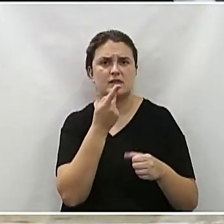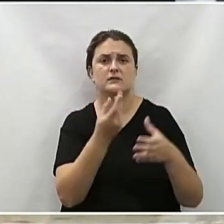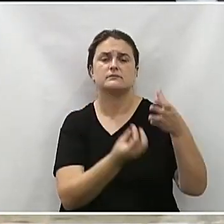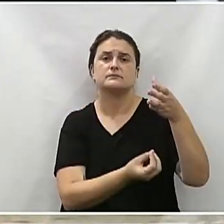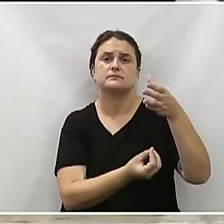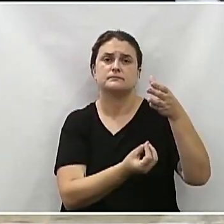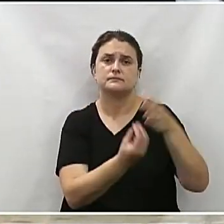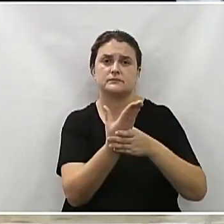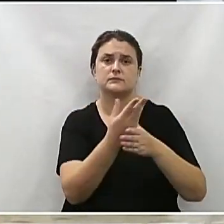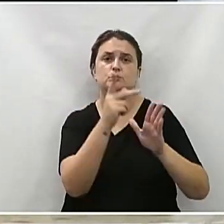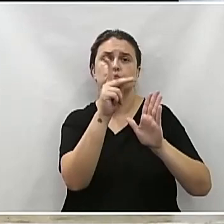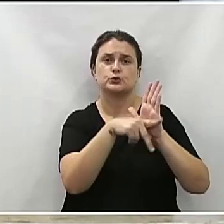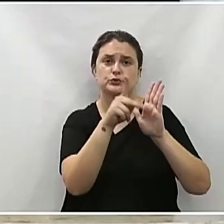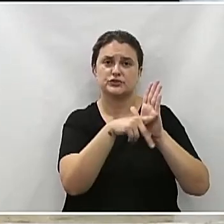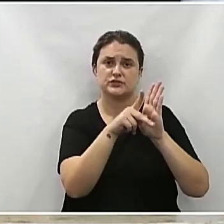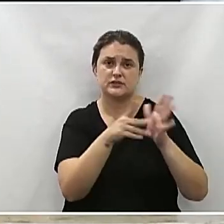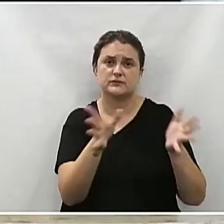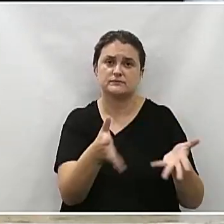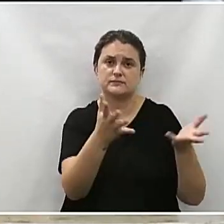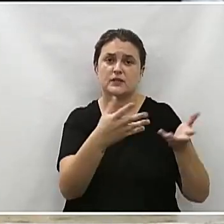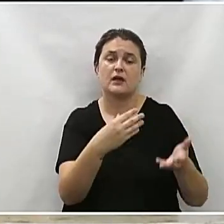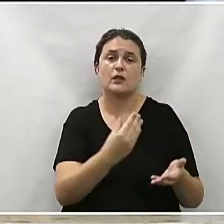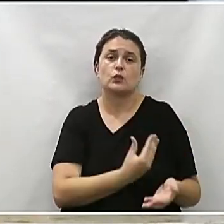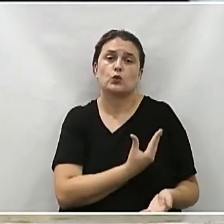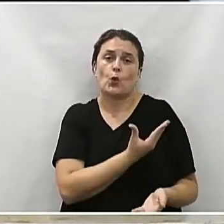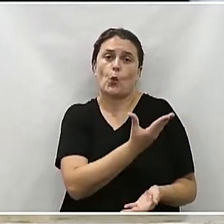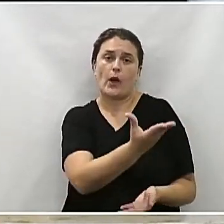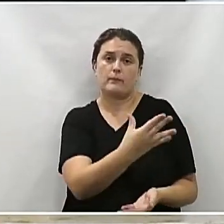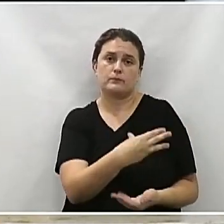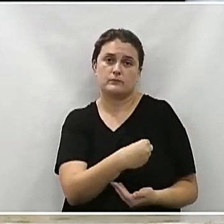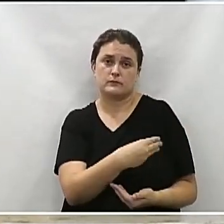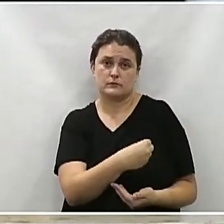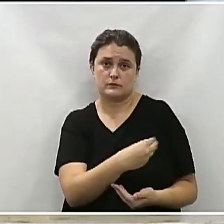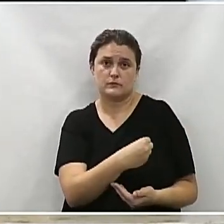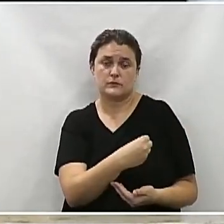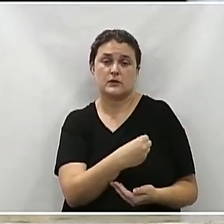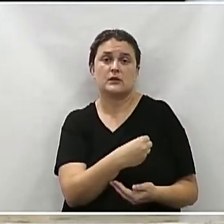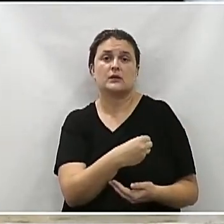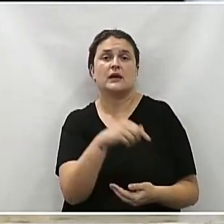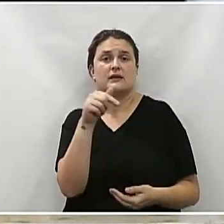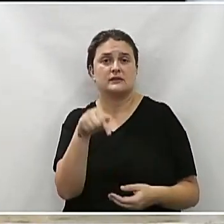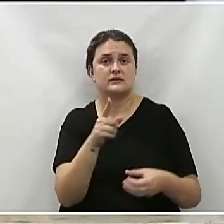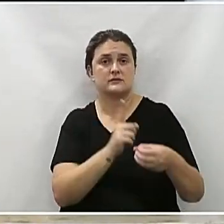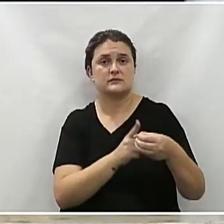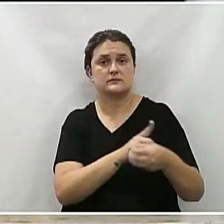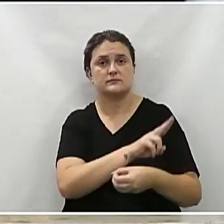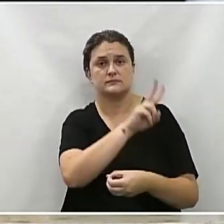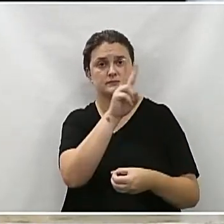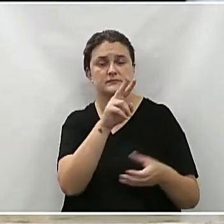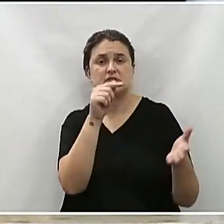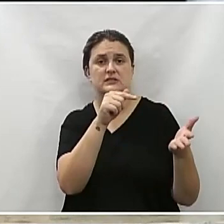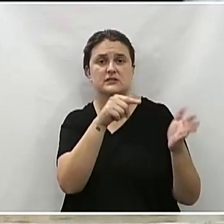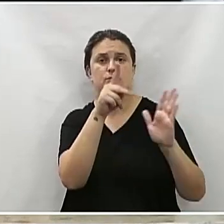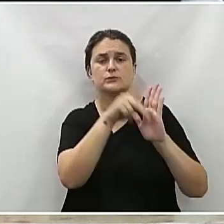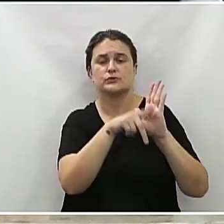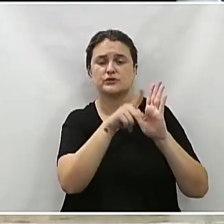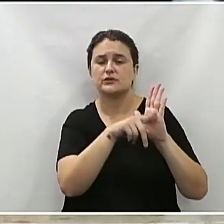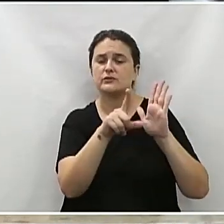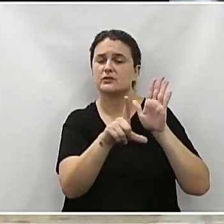criação do programa do incentivo a doação do leite materno no âmbito do município de Nona Vitória um projeto